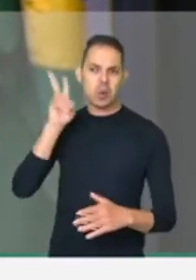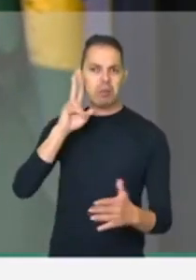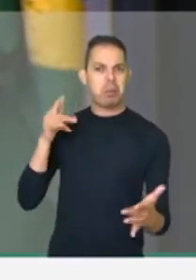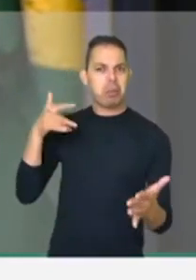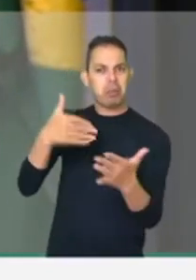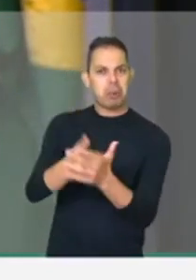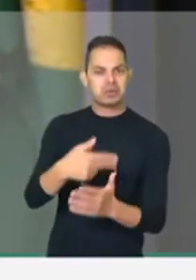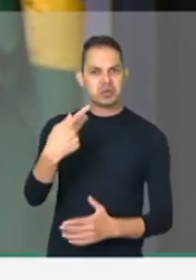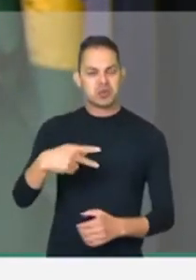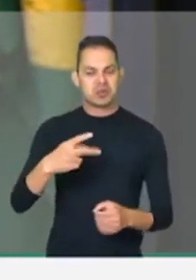e as nossas vidas obrigada